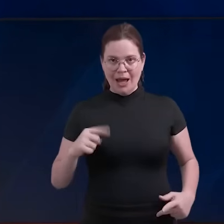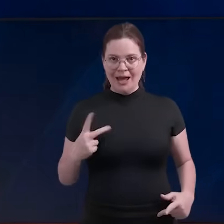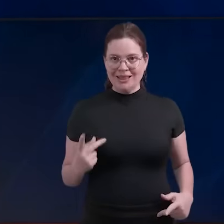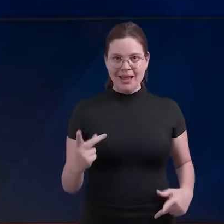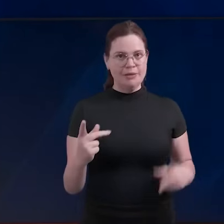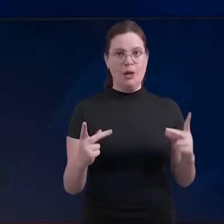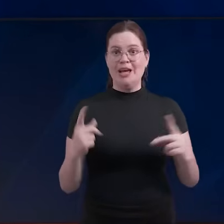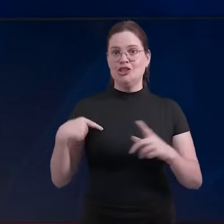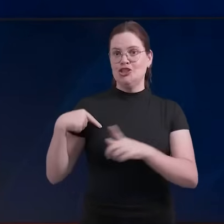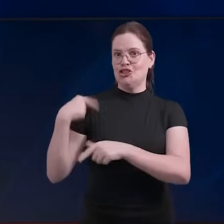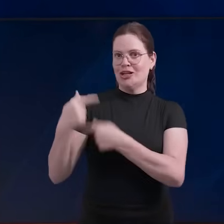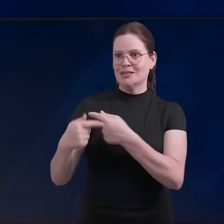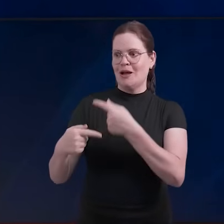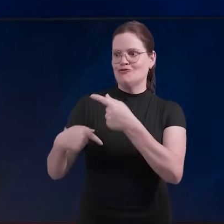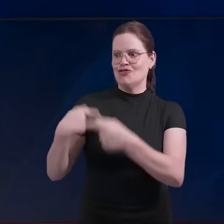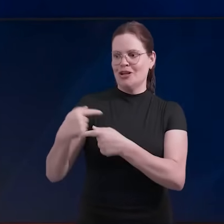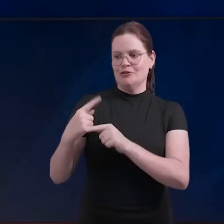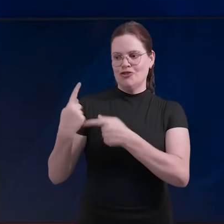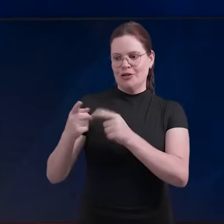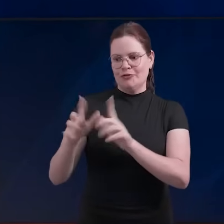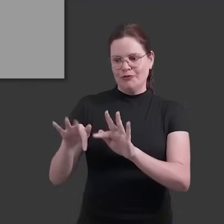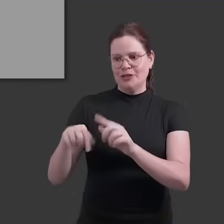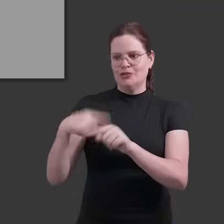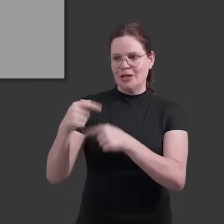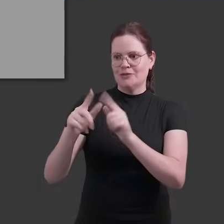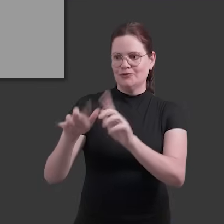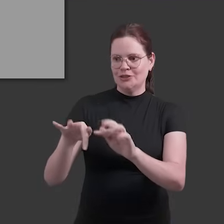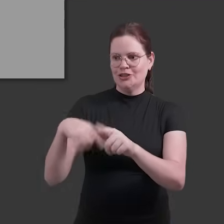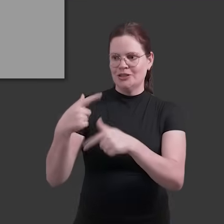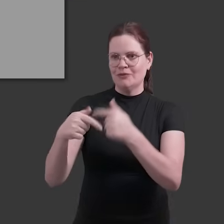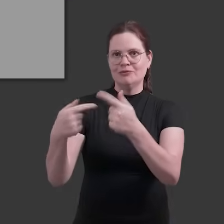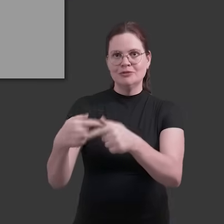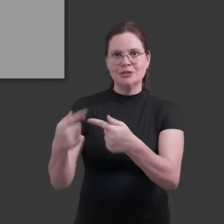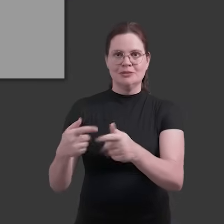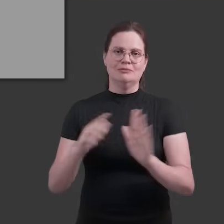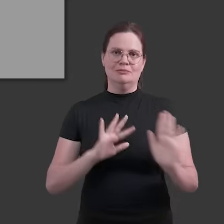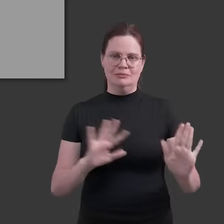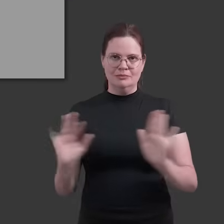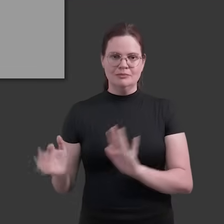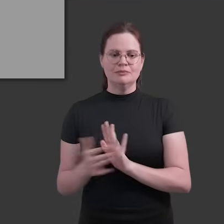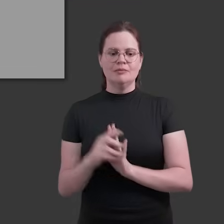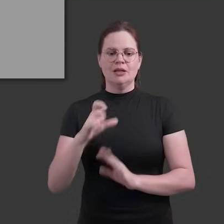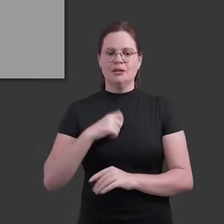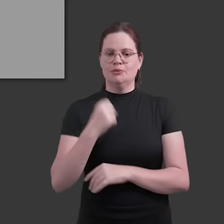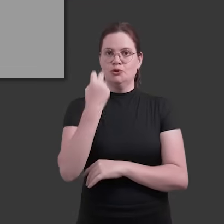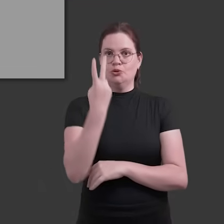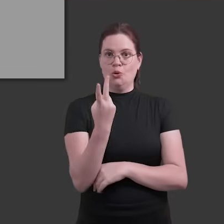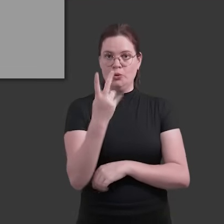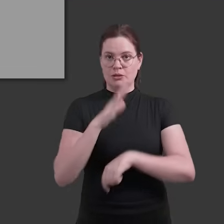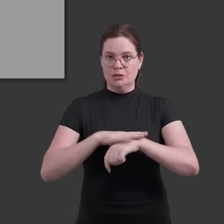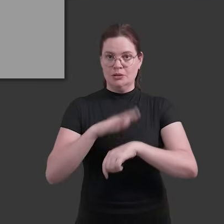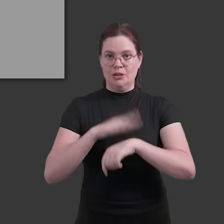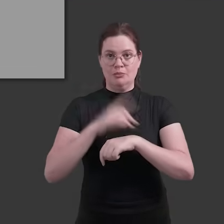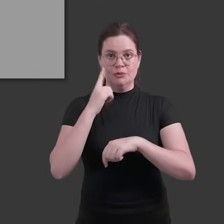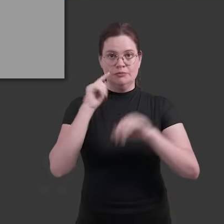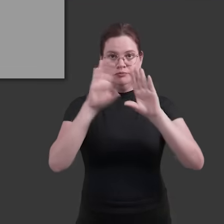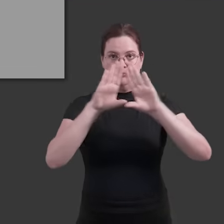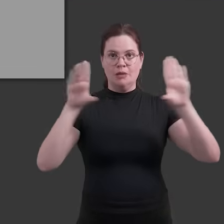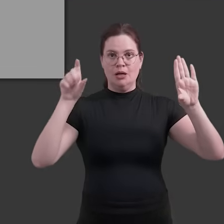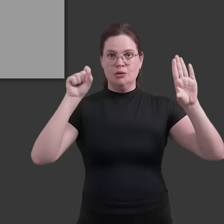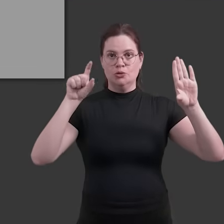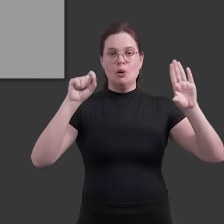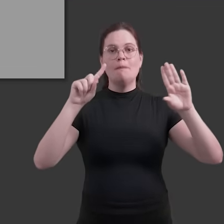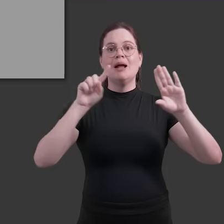não, o homem é de geração em geração, esse é o tempo do homem. Muito bem, então temos aqui esses dois tempos. Agora, aprove a Deus, de